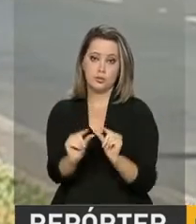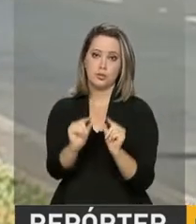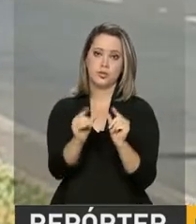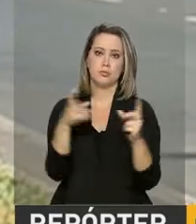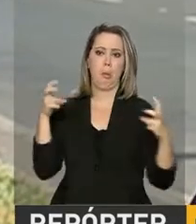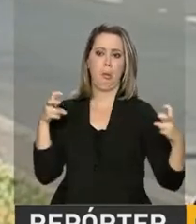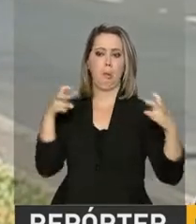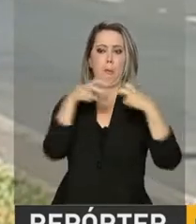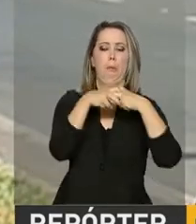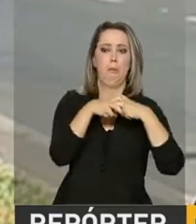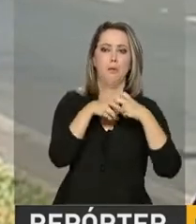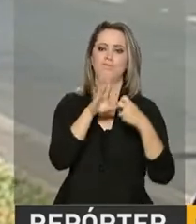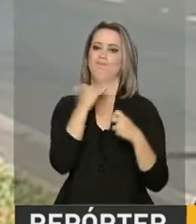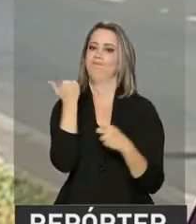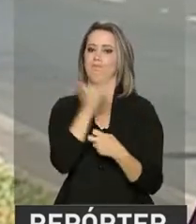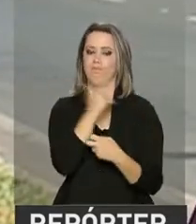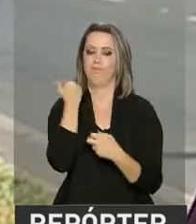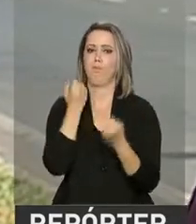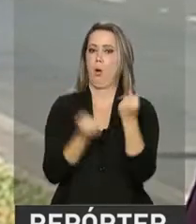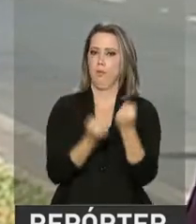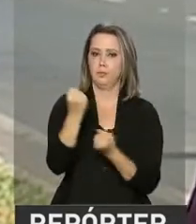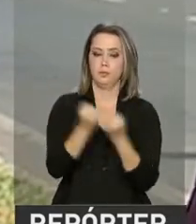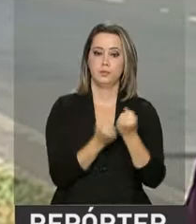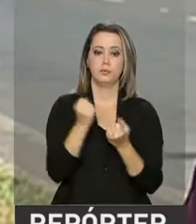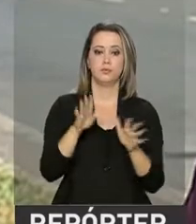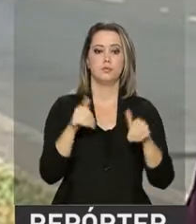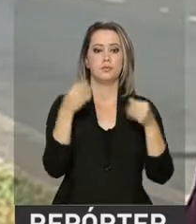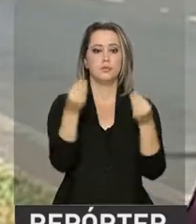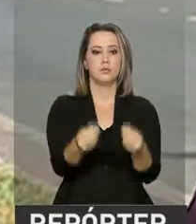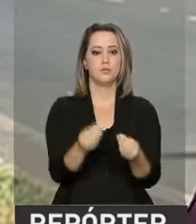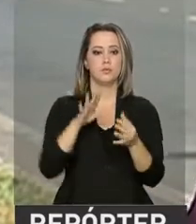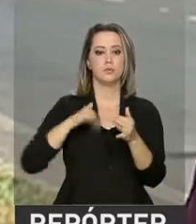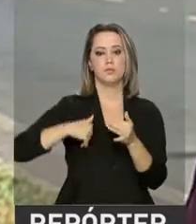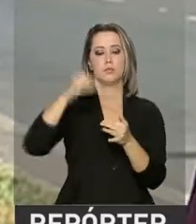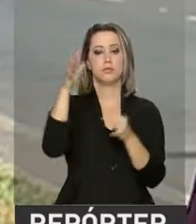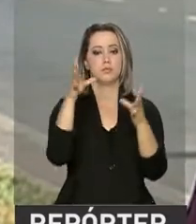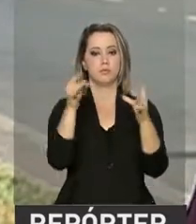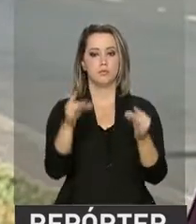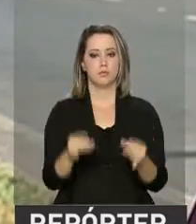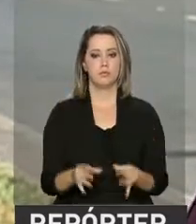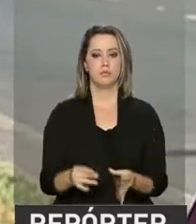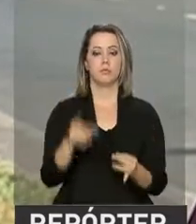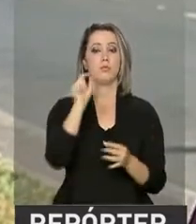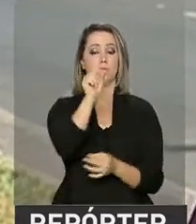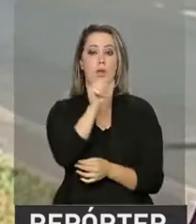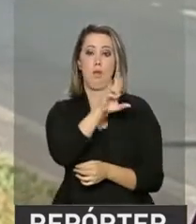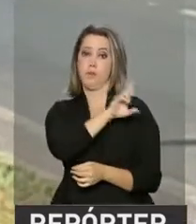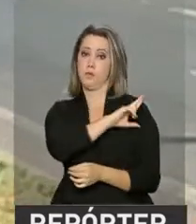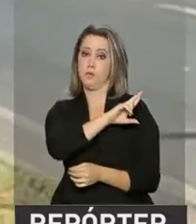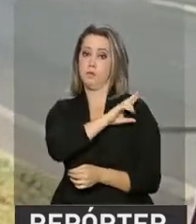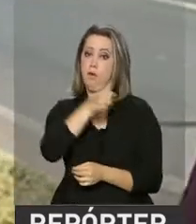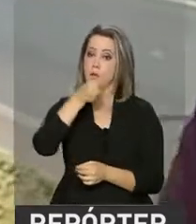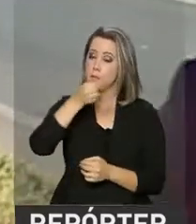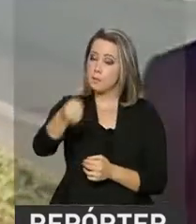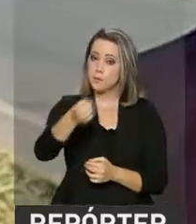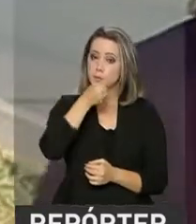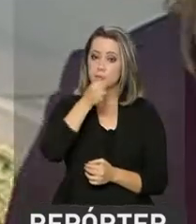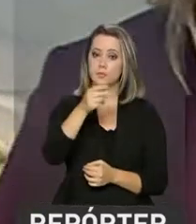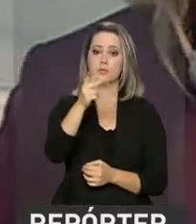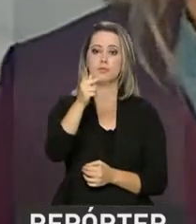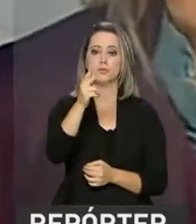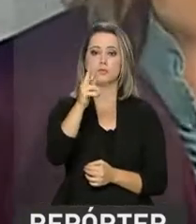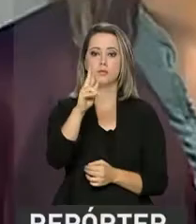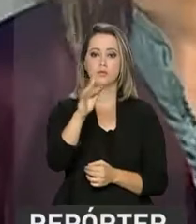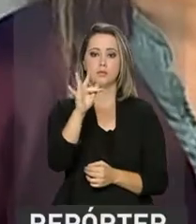de acidente e mortes no trânsito. E quem vai dar mais detalhes é o porta-voz da Polícia Rodoviária Federal,